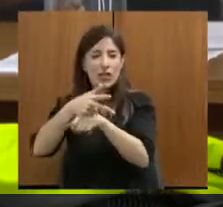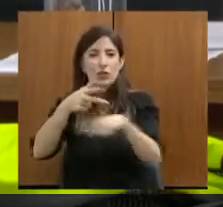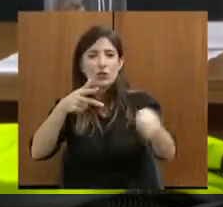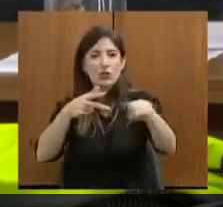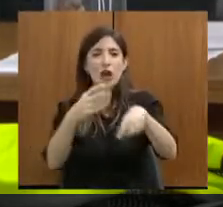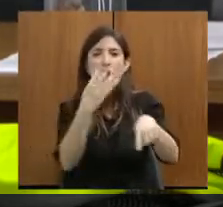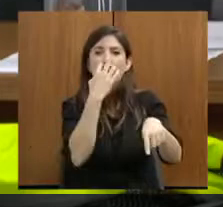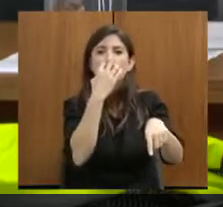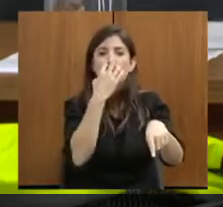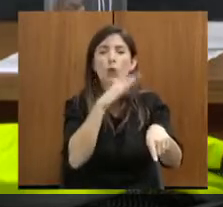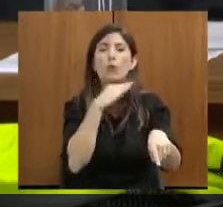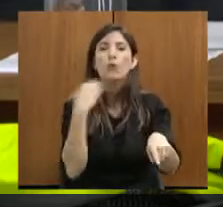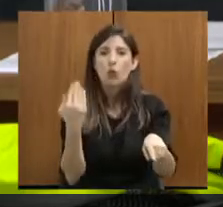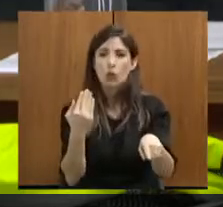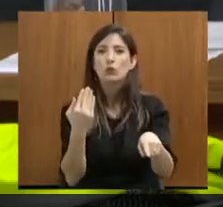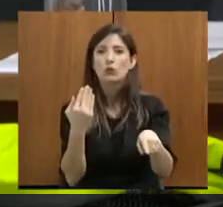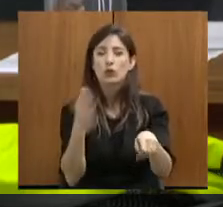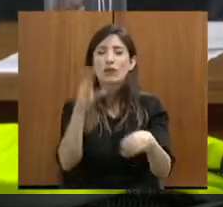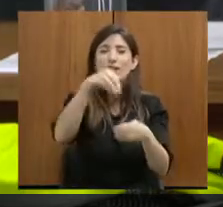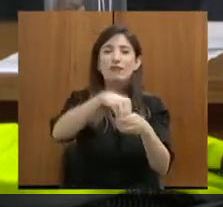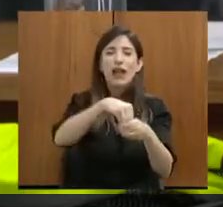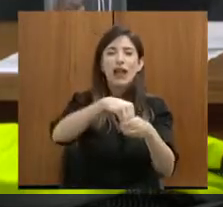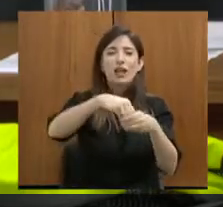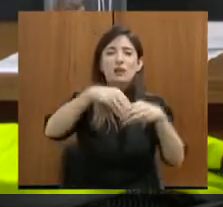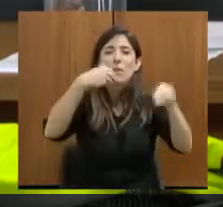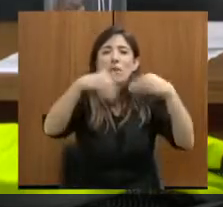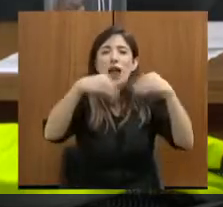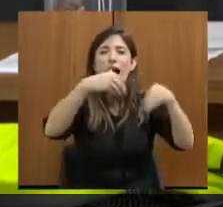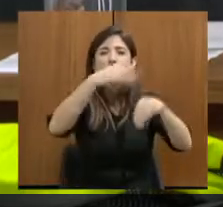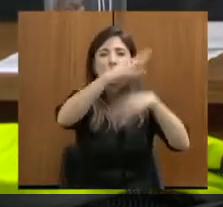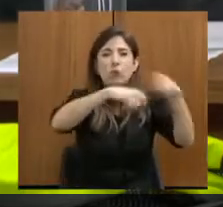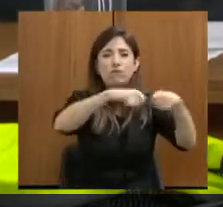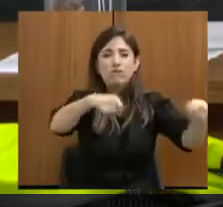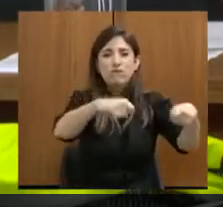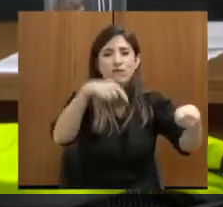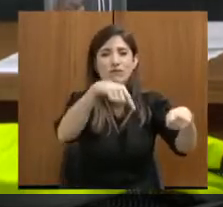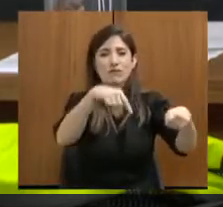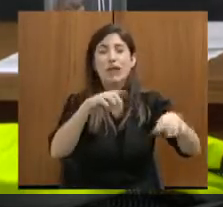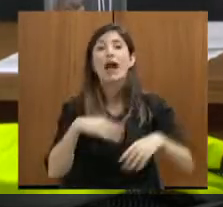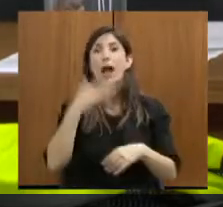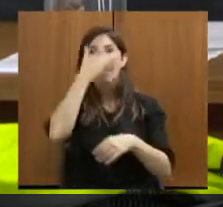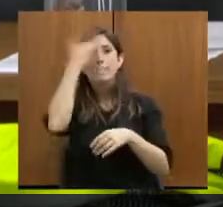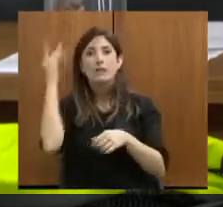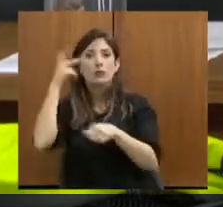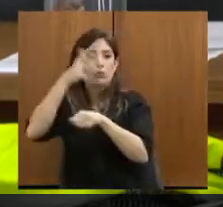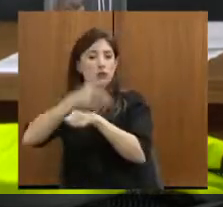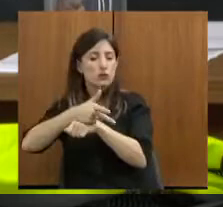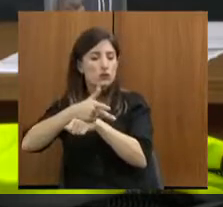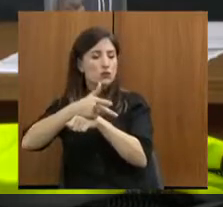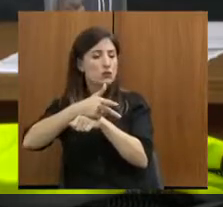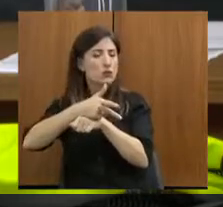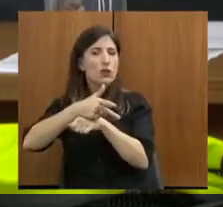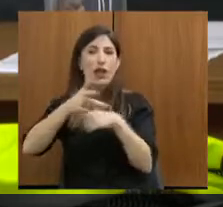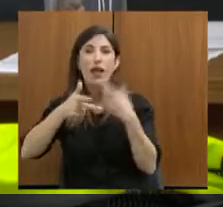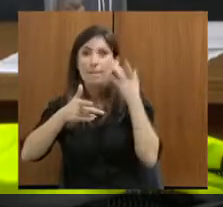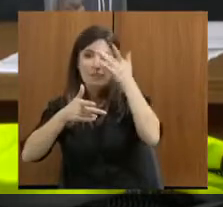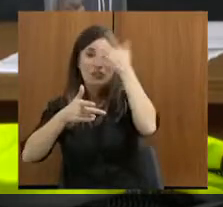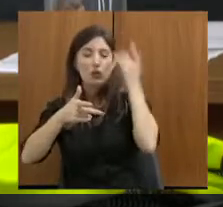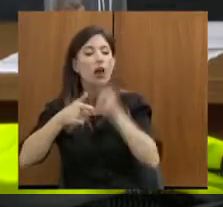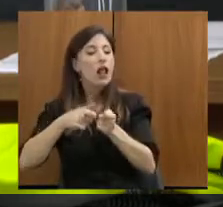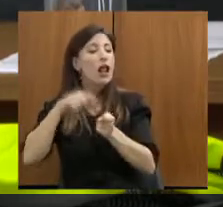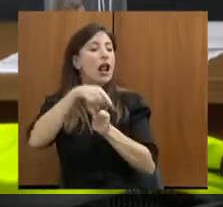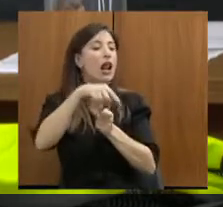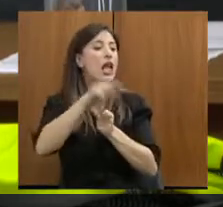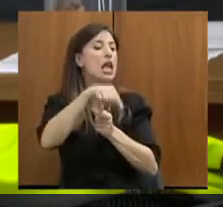cachorro que foi achado morto dentro de um saco né e a pessoa que filmava narrava como se aquele fosse é ato de